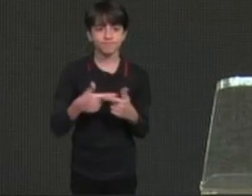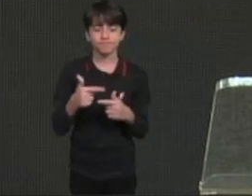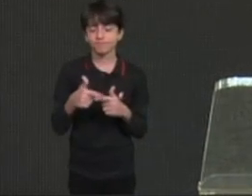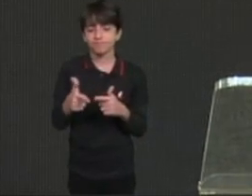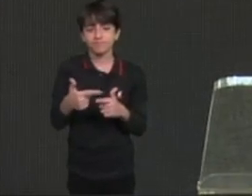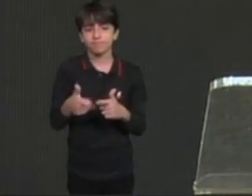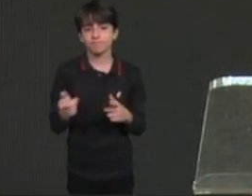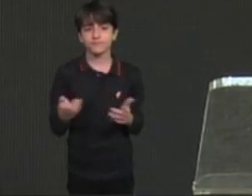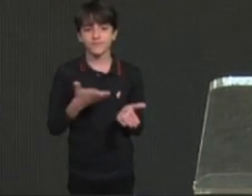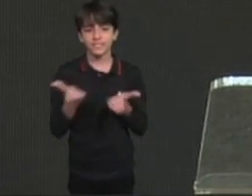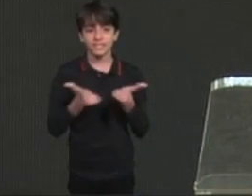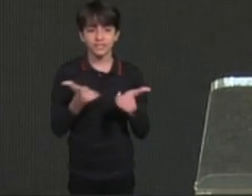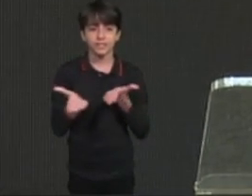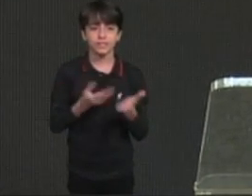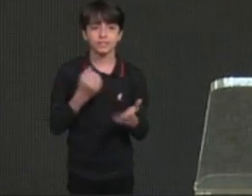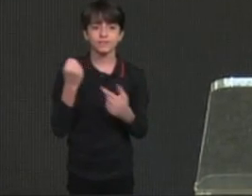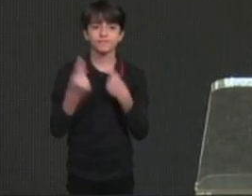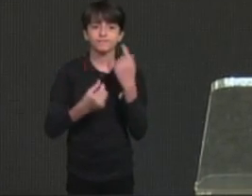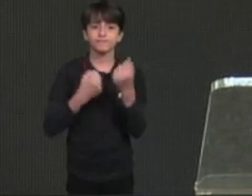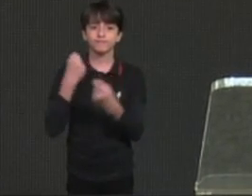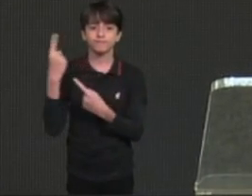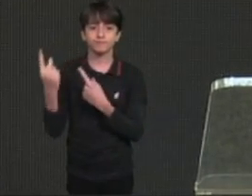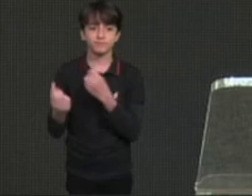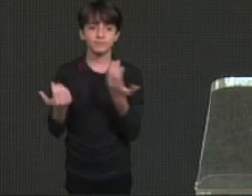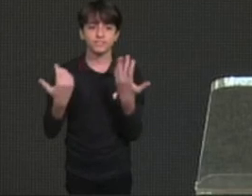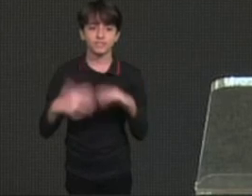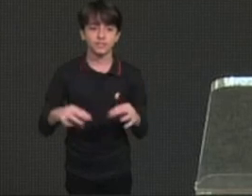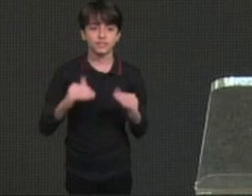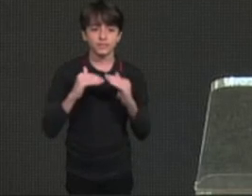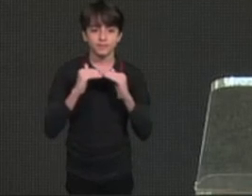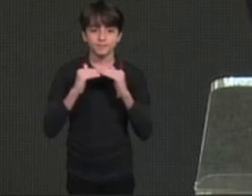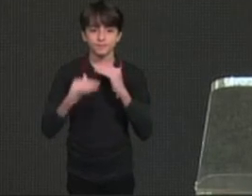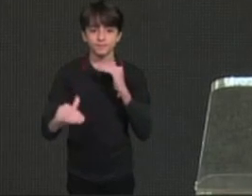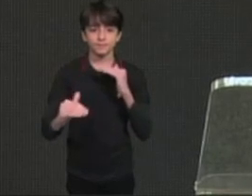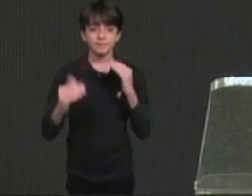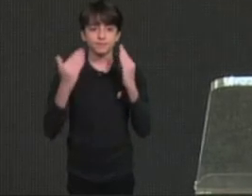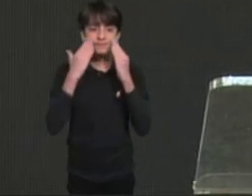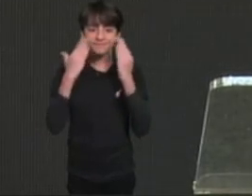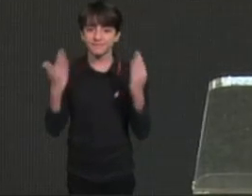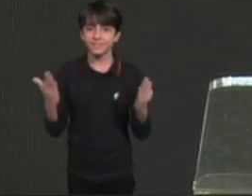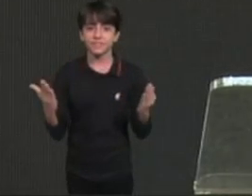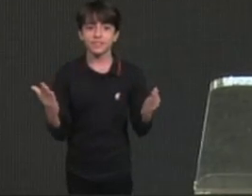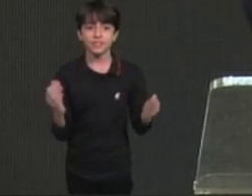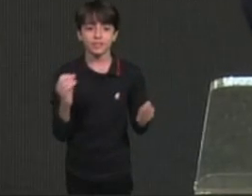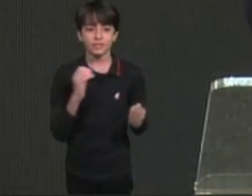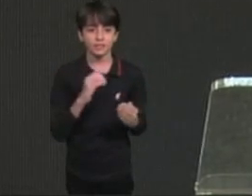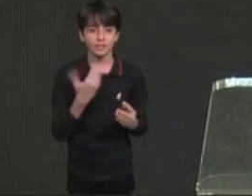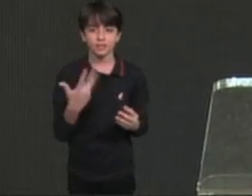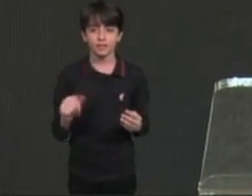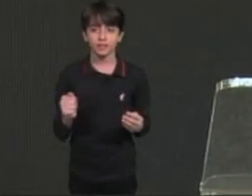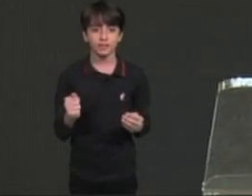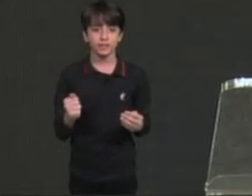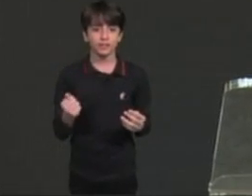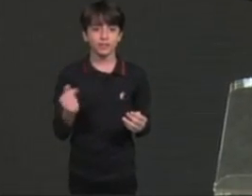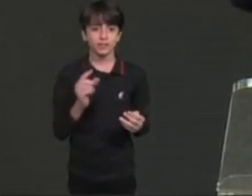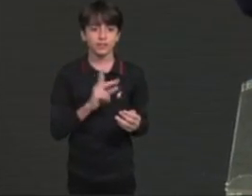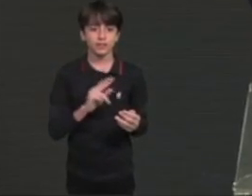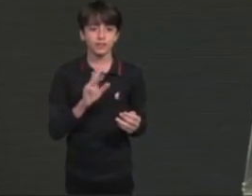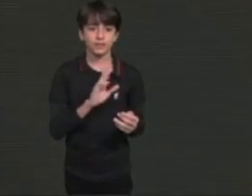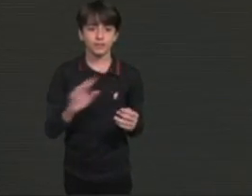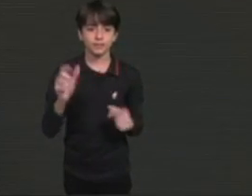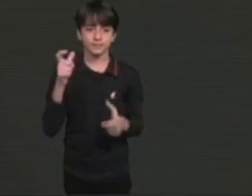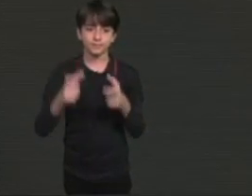a Deus que manter um relacionamento constante com você Deus quer se manifestar você eu vou ter que levar uma coisa e nem um jogo de palavras